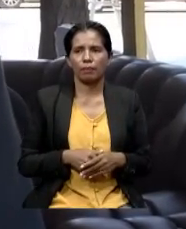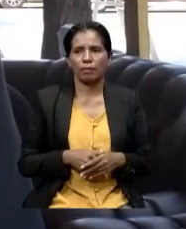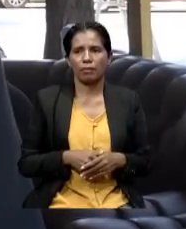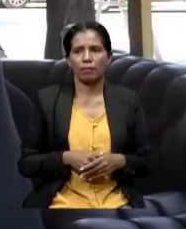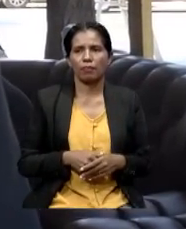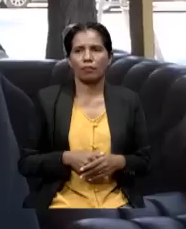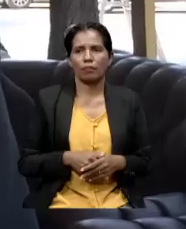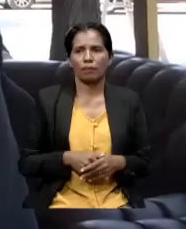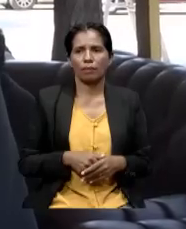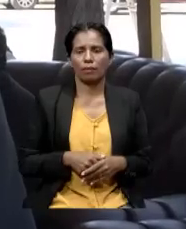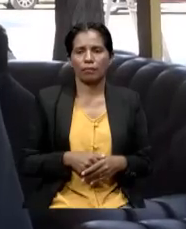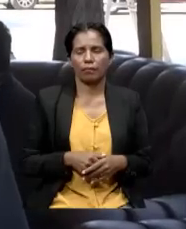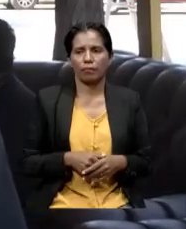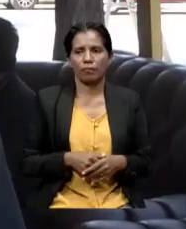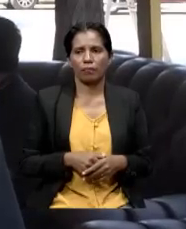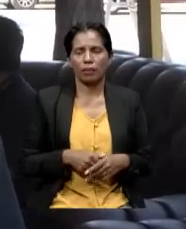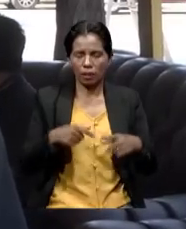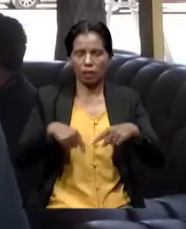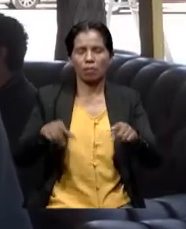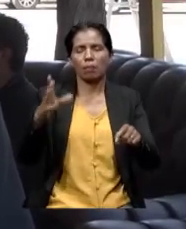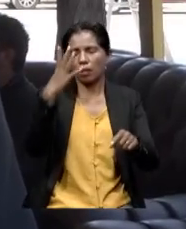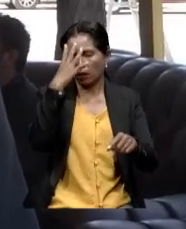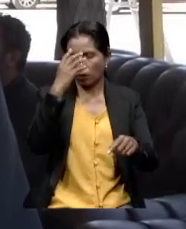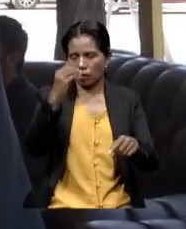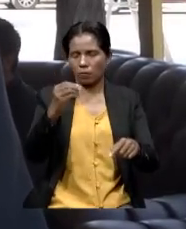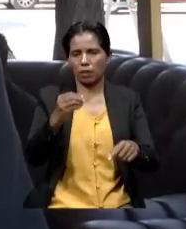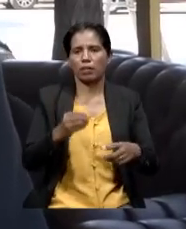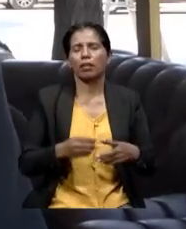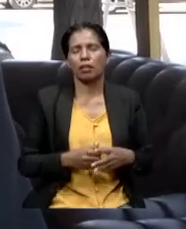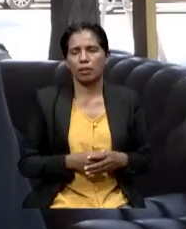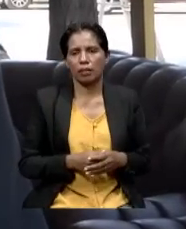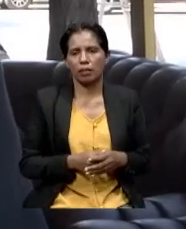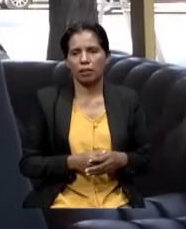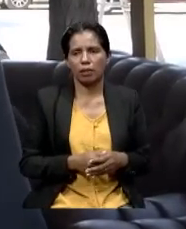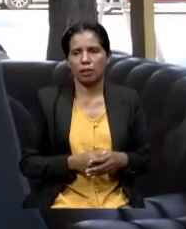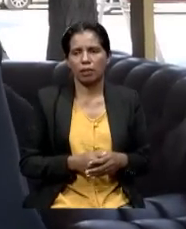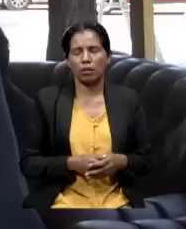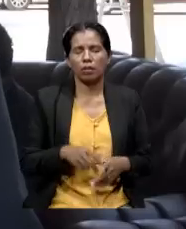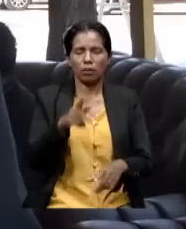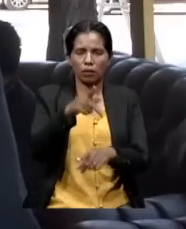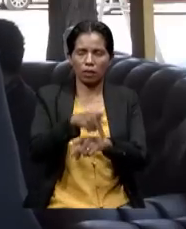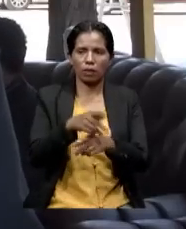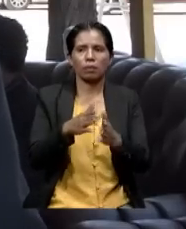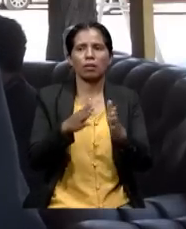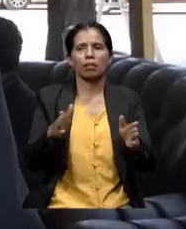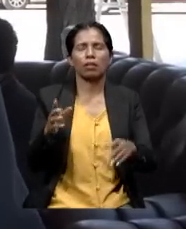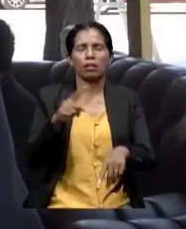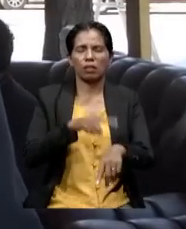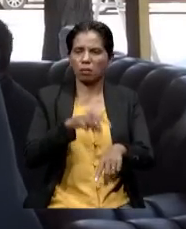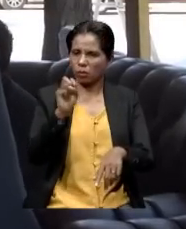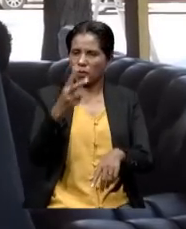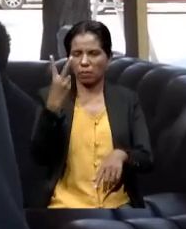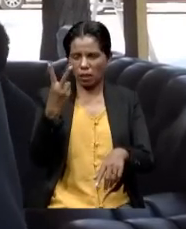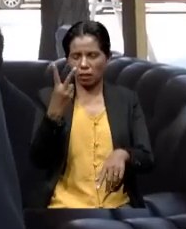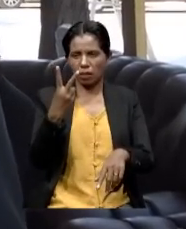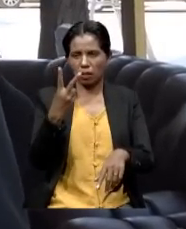nia nia batoba descansa to kala mbot mais ou menos meia noite